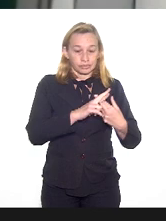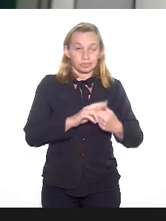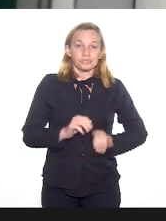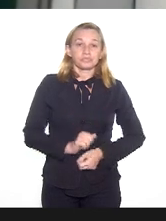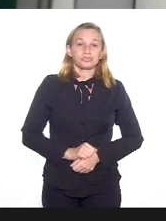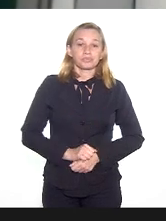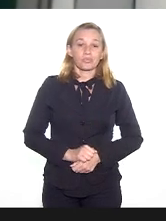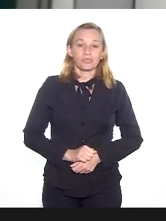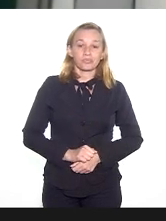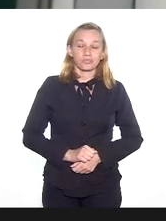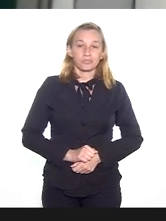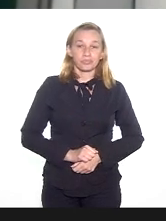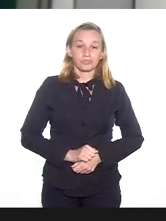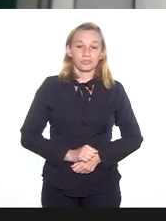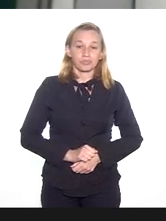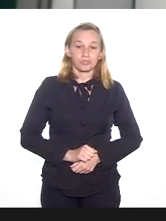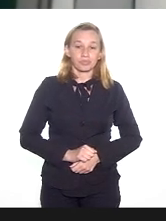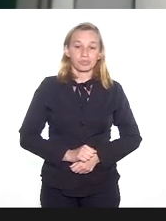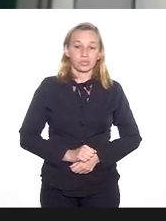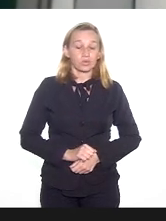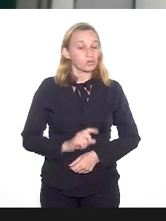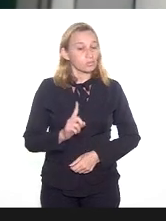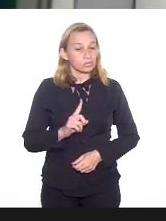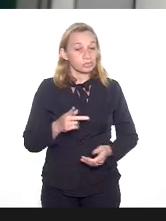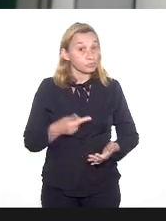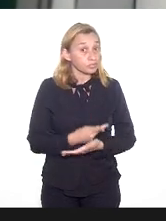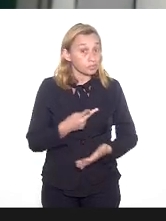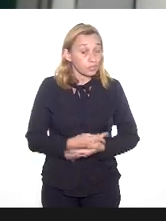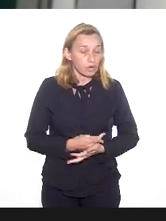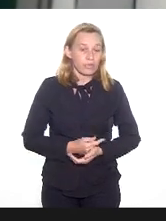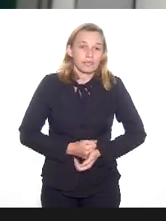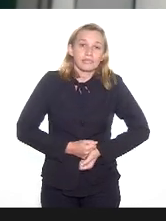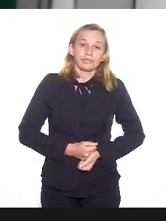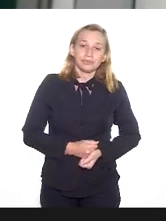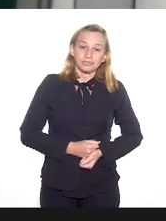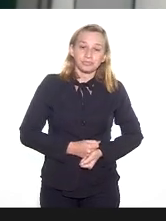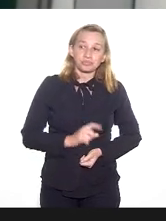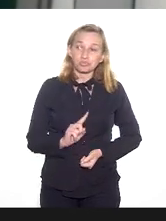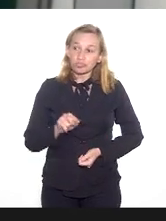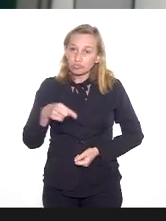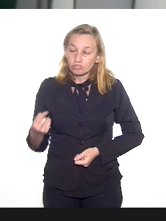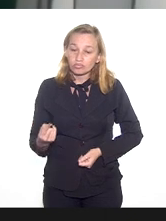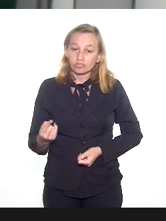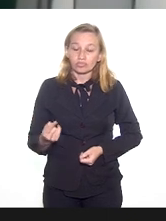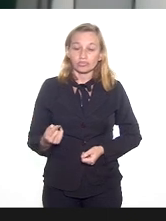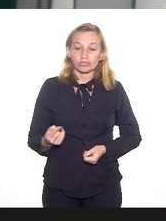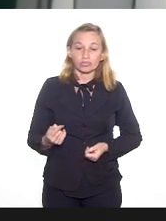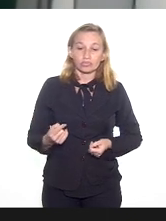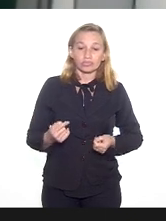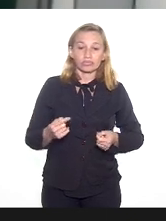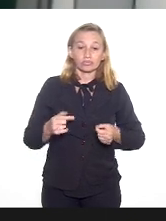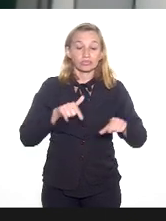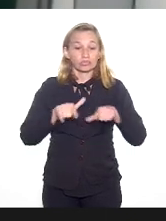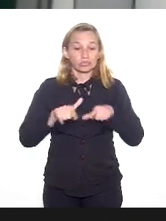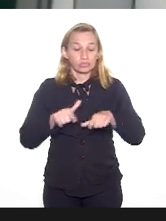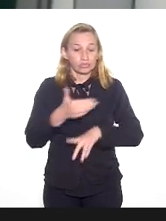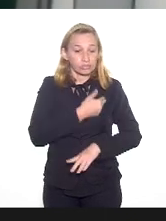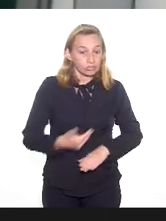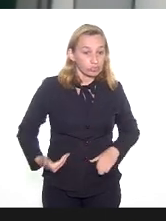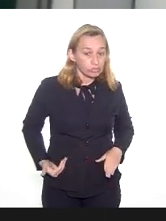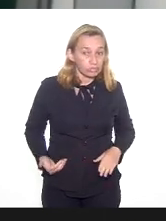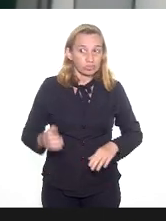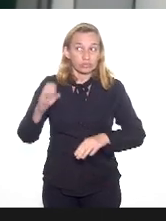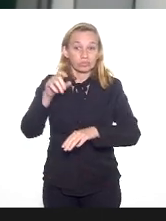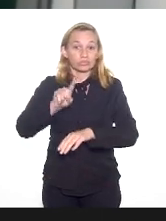não circulem por aí, cito novamente a Marta, para que não circulem por aí em outros cargos públicos, em outras funções públicas, em outros